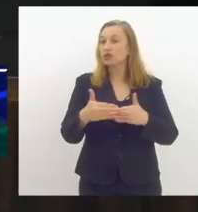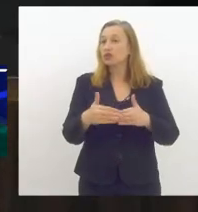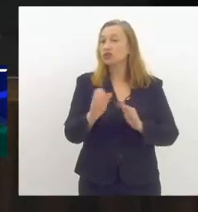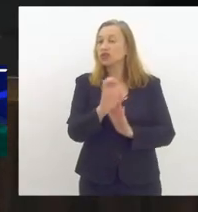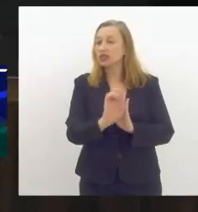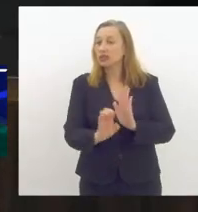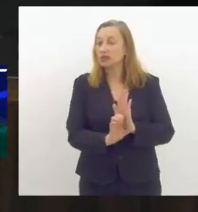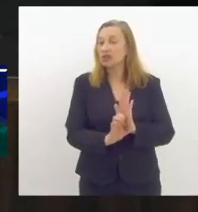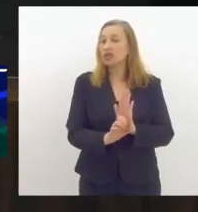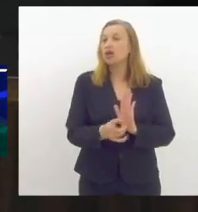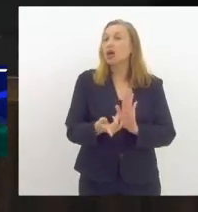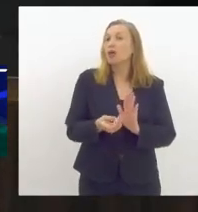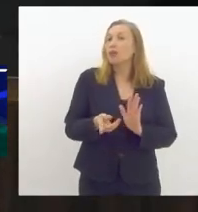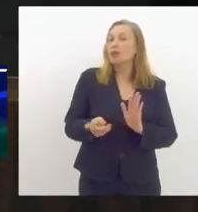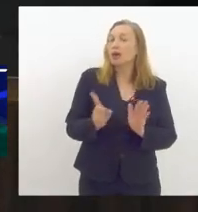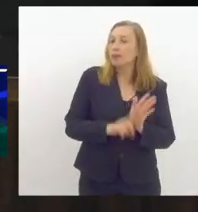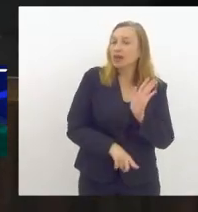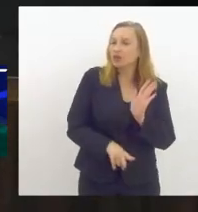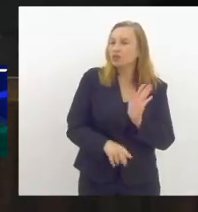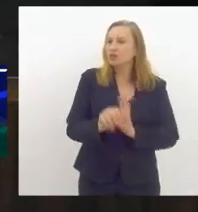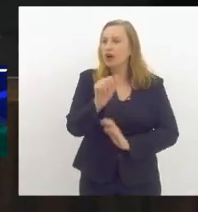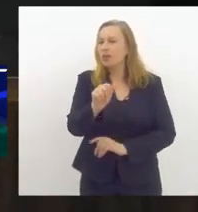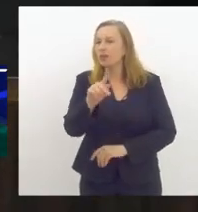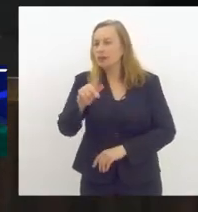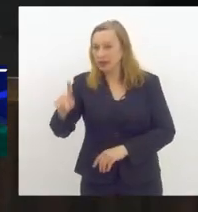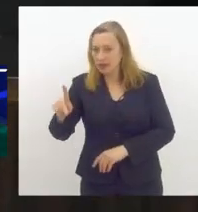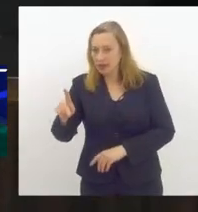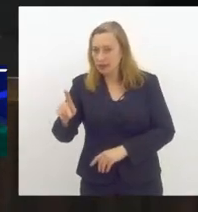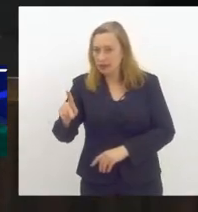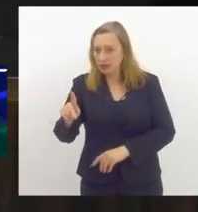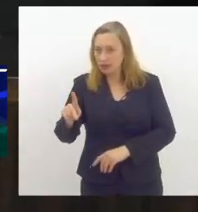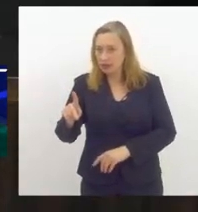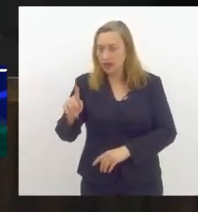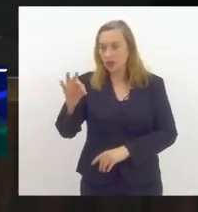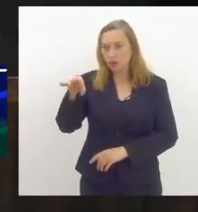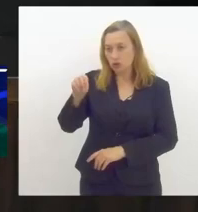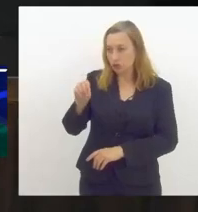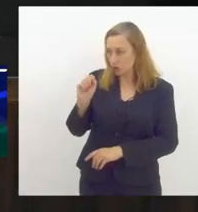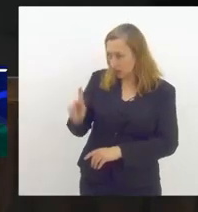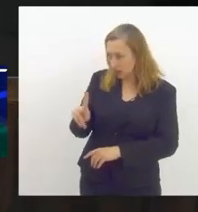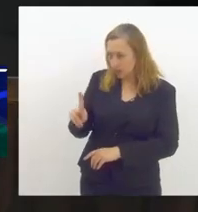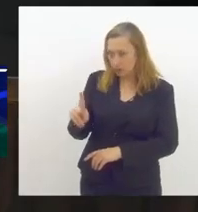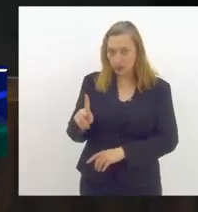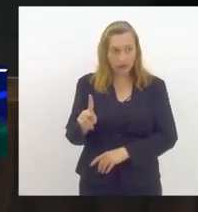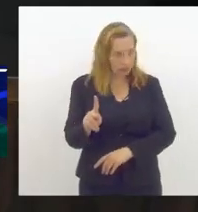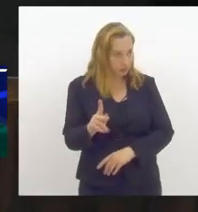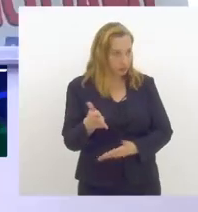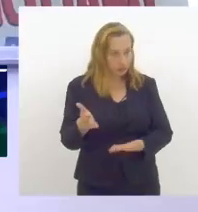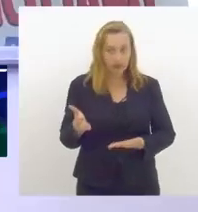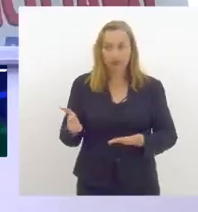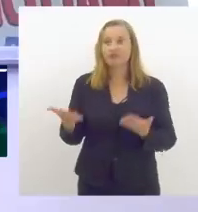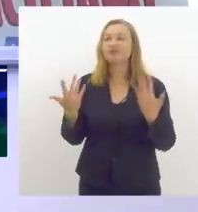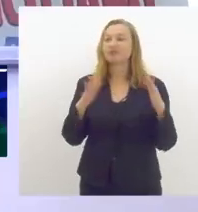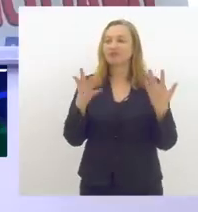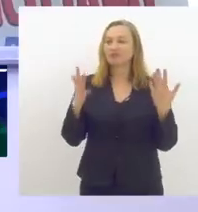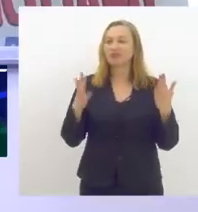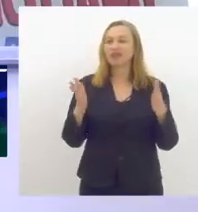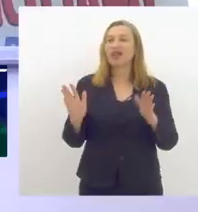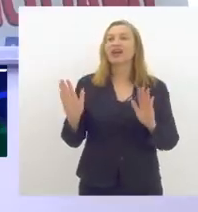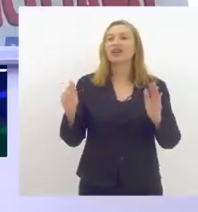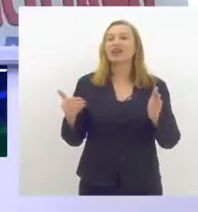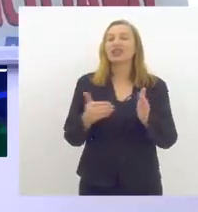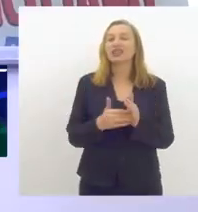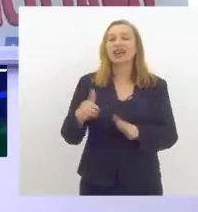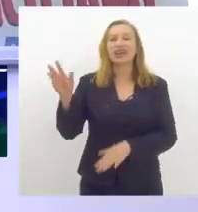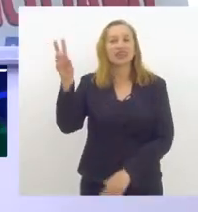menos aqui estende para aplicativos e autônomos ok bom então até a próxima